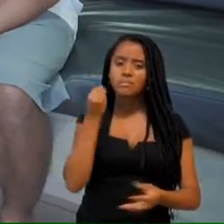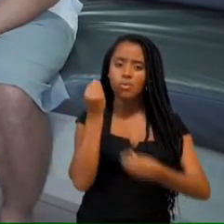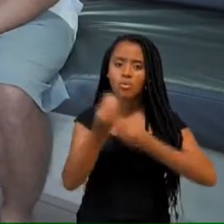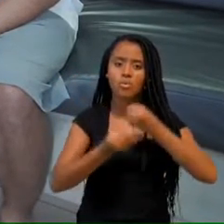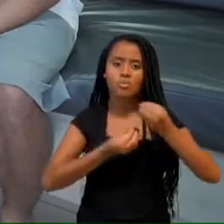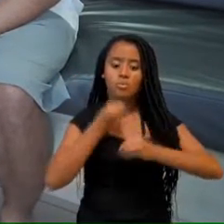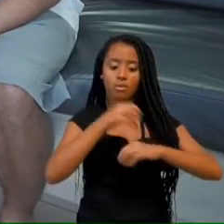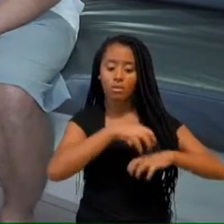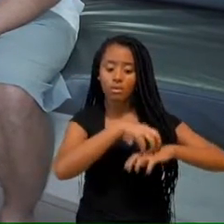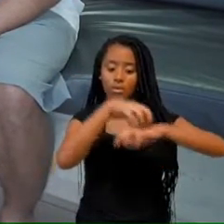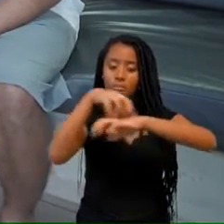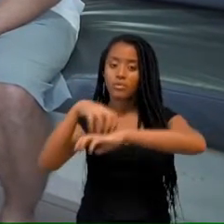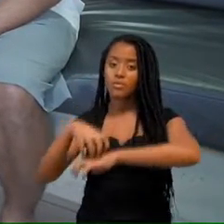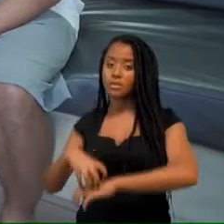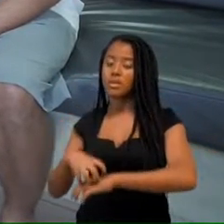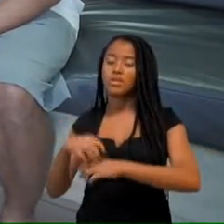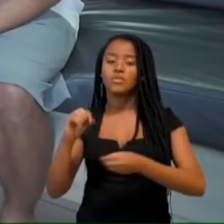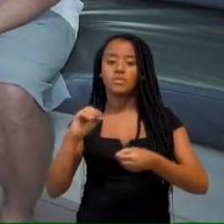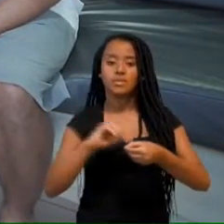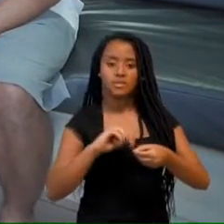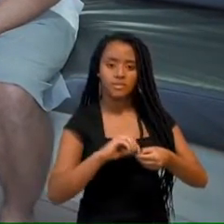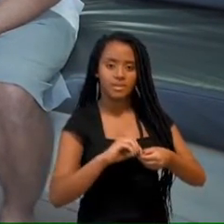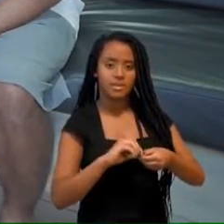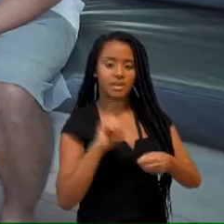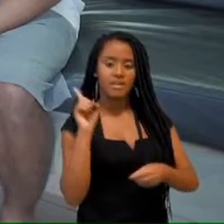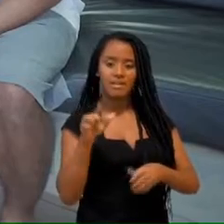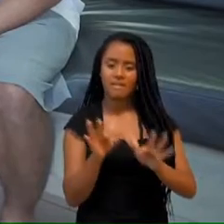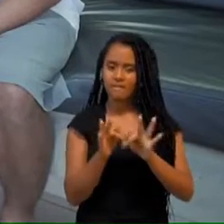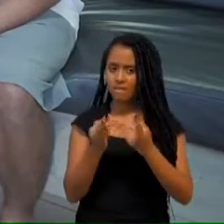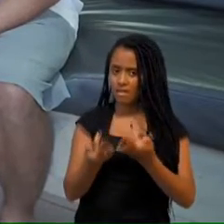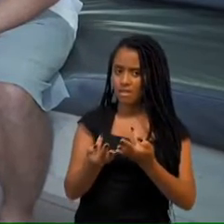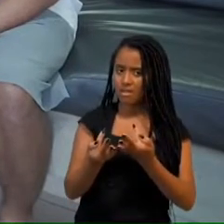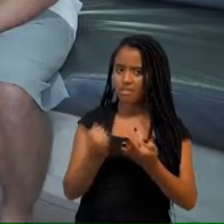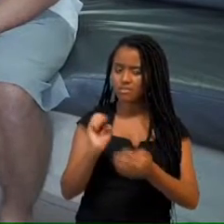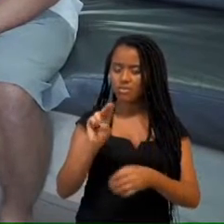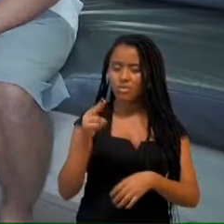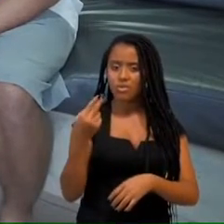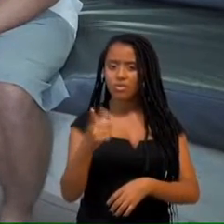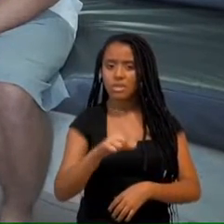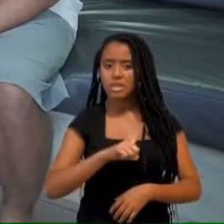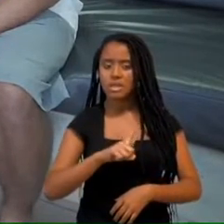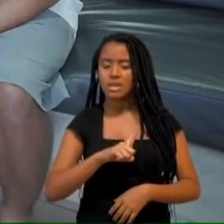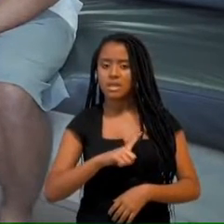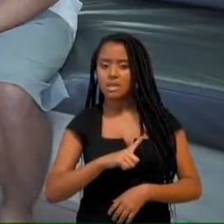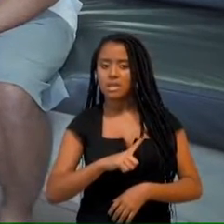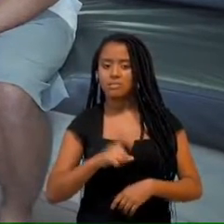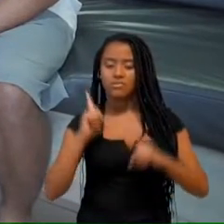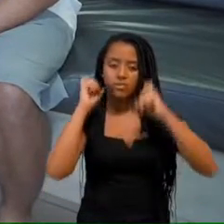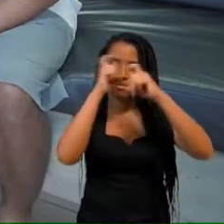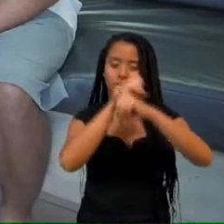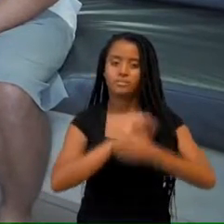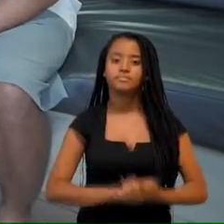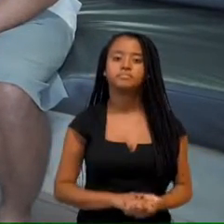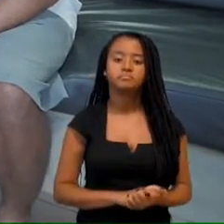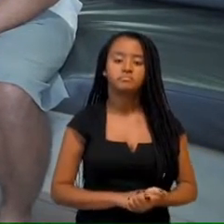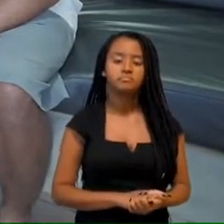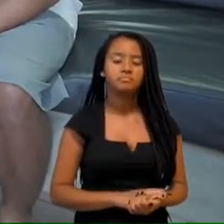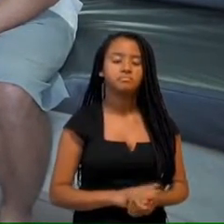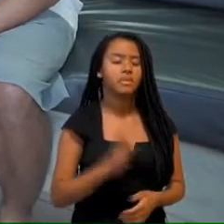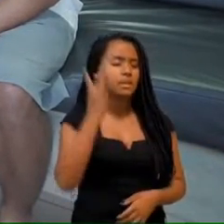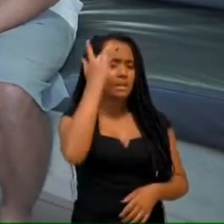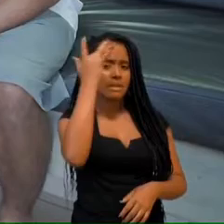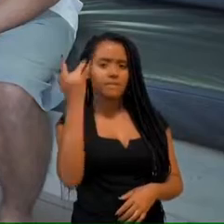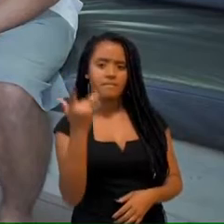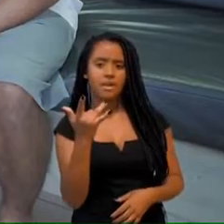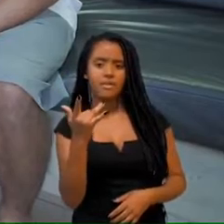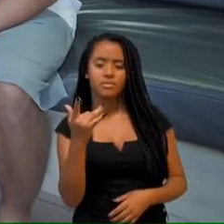vocês como que é esse deslocamento que vocês fazem se é se é fácil assim ou tem alguma dificuldade é fácil a gente pega o